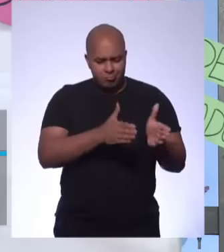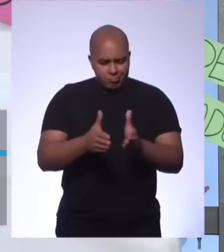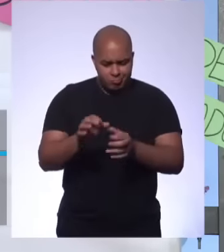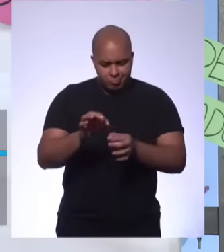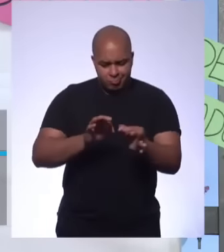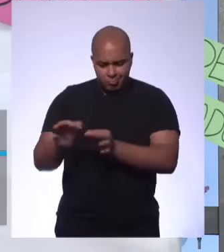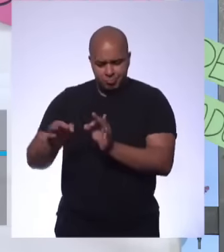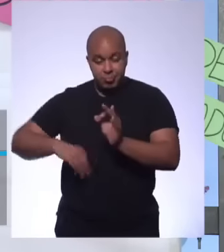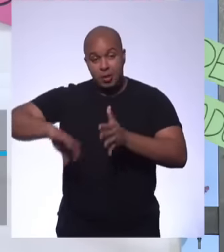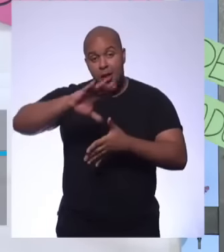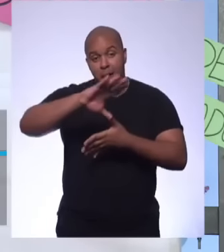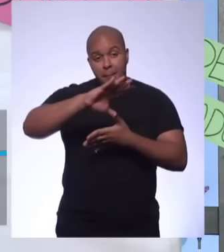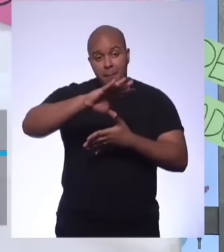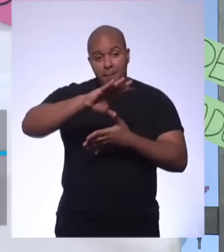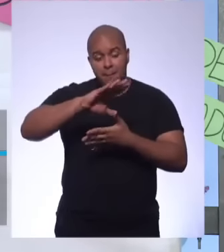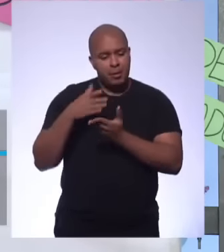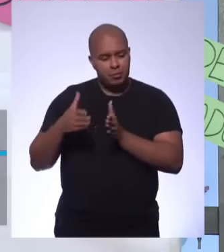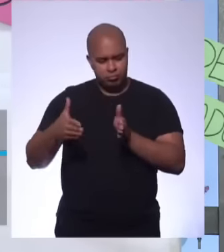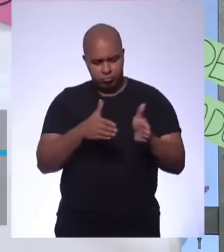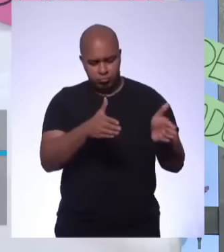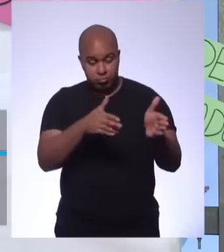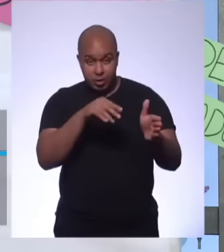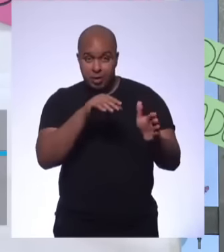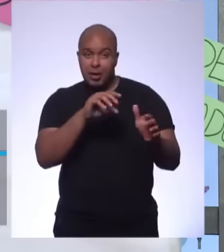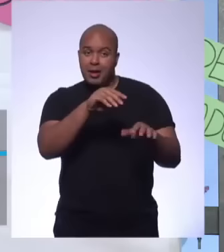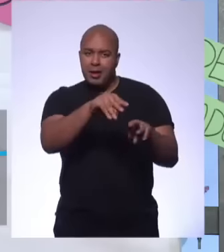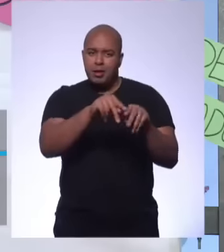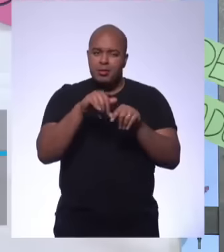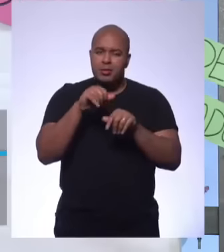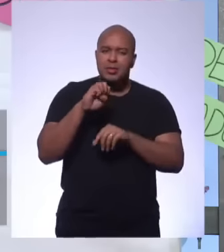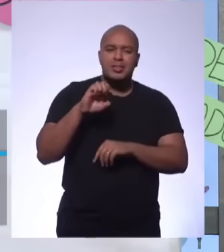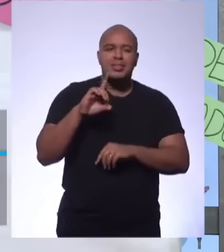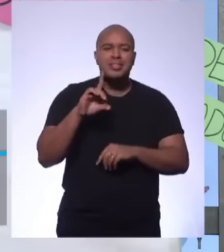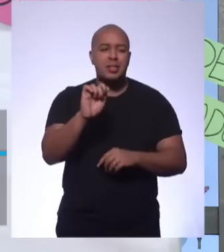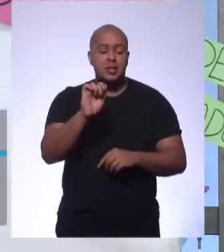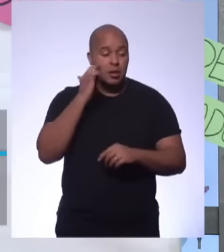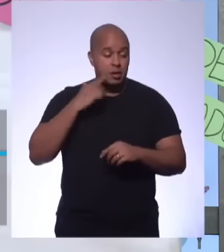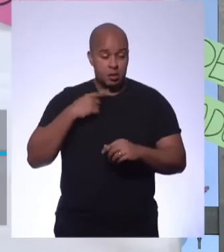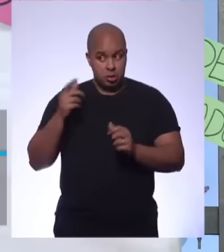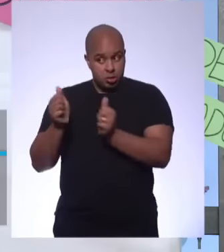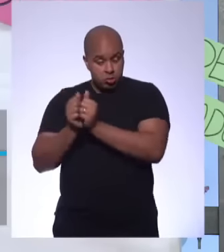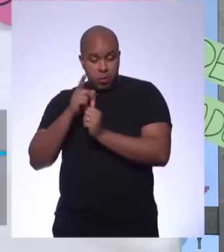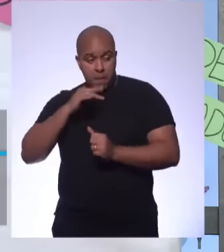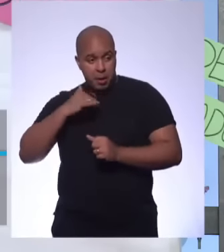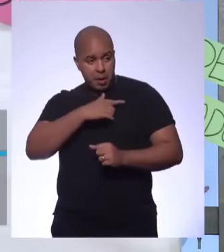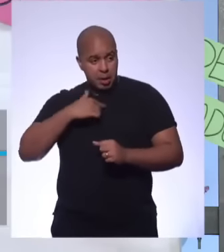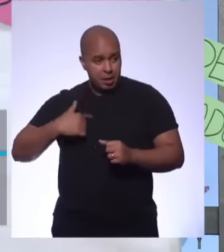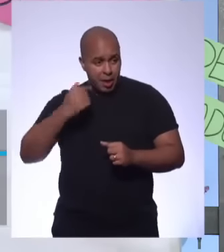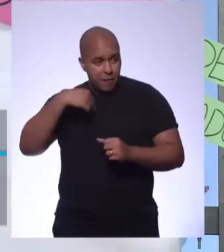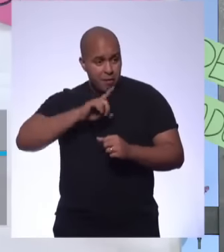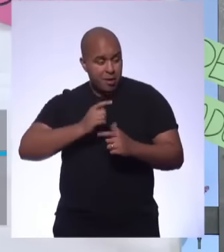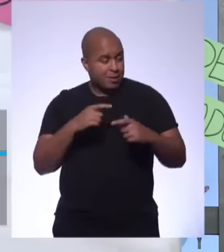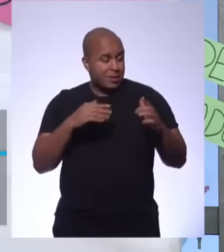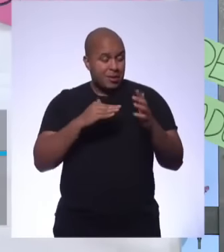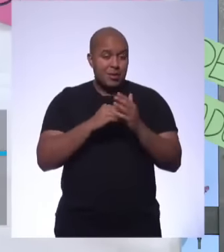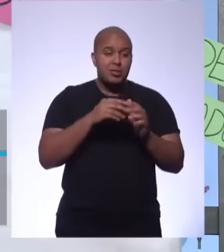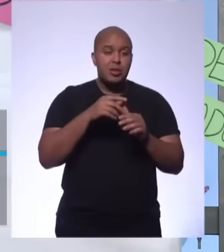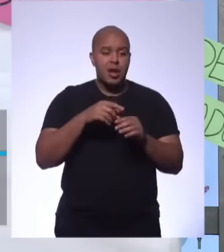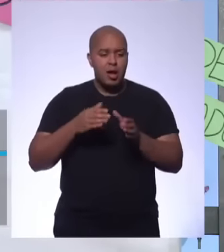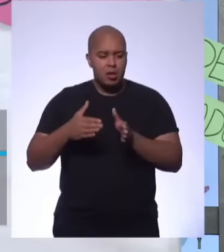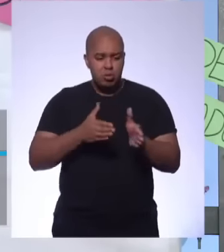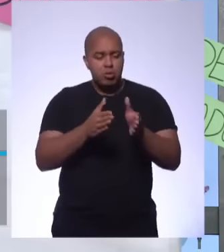mapas que levaram à Rota da Seda, porque ele e o pai dele, ele foi para a China com o pai dele, e eles foram pela Rota da Seda.